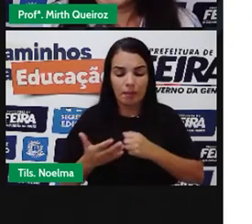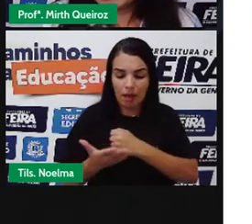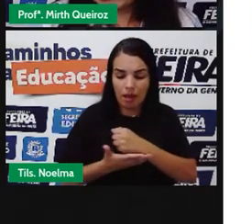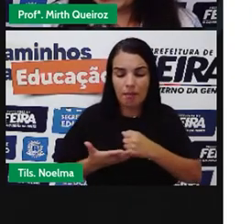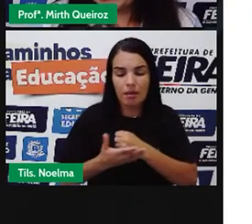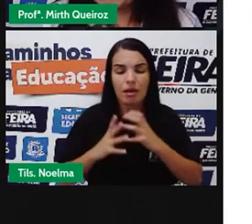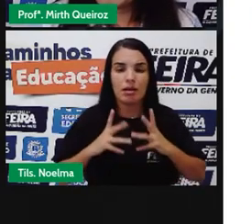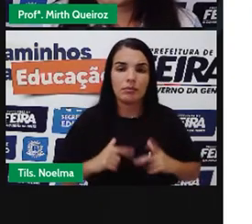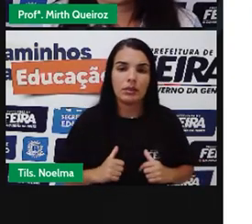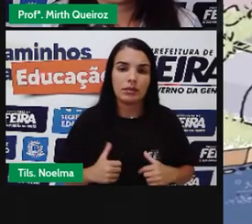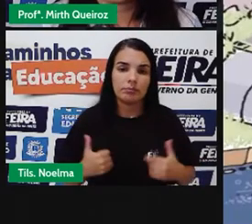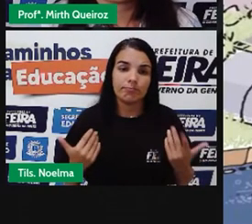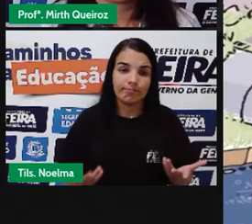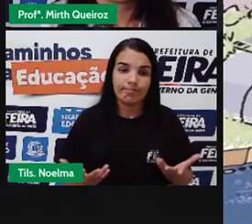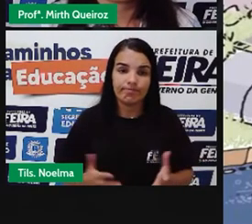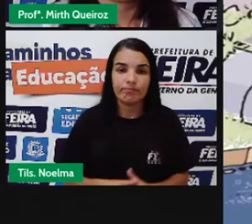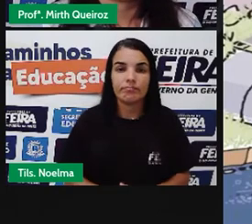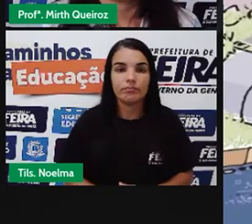saneamento básico.